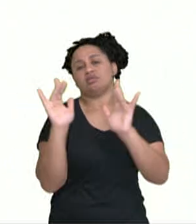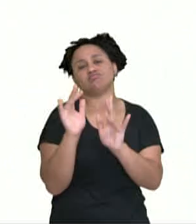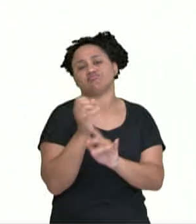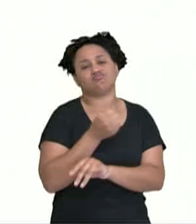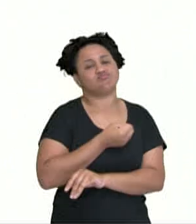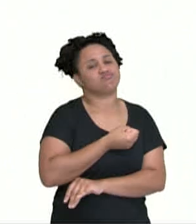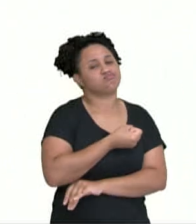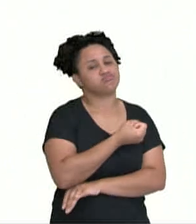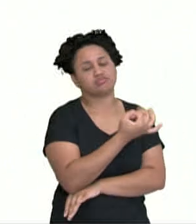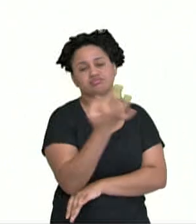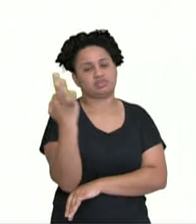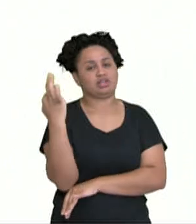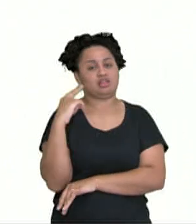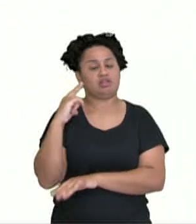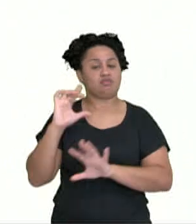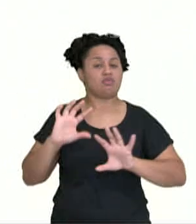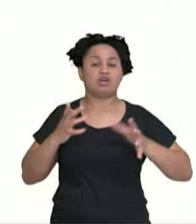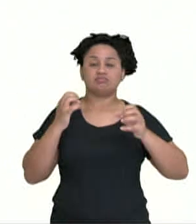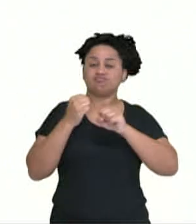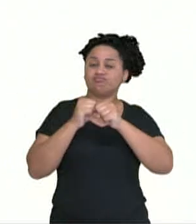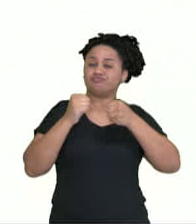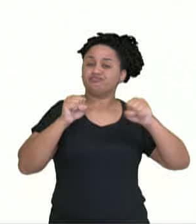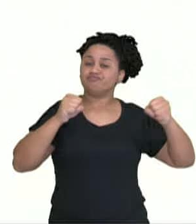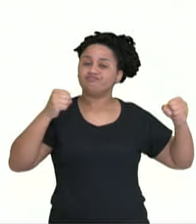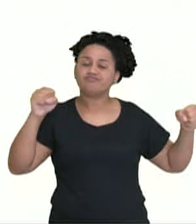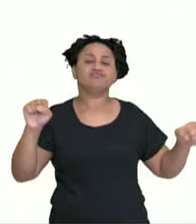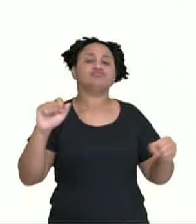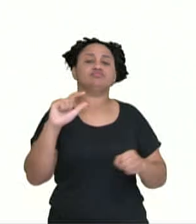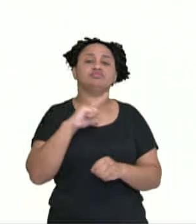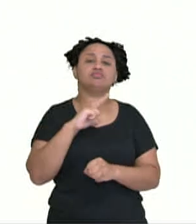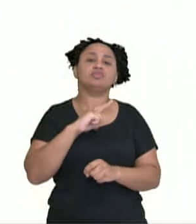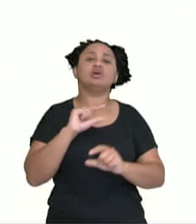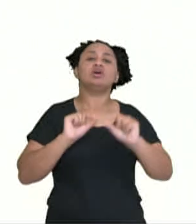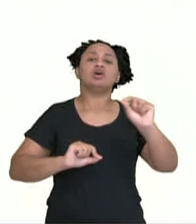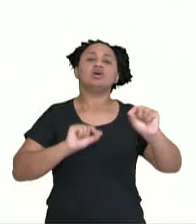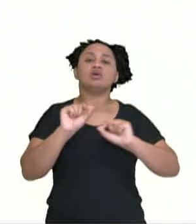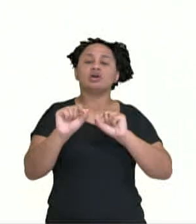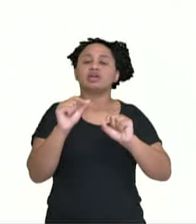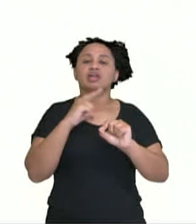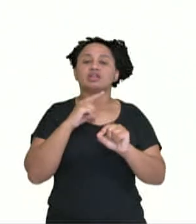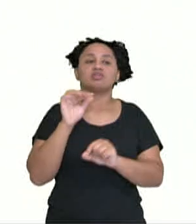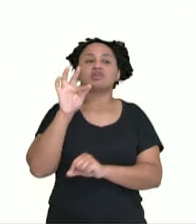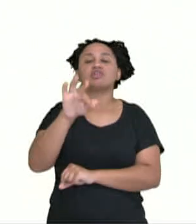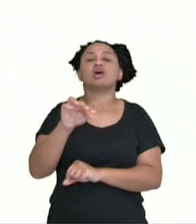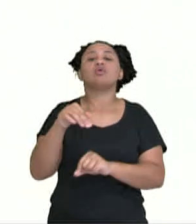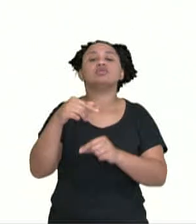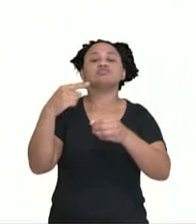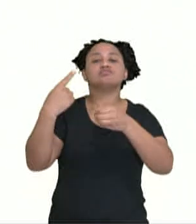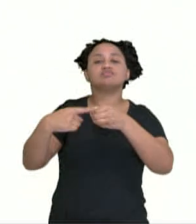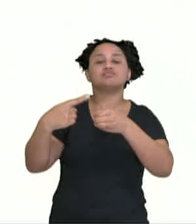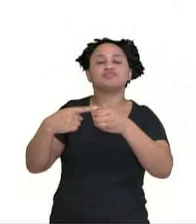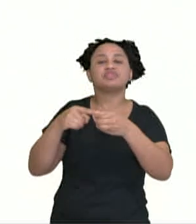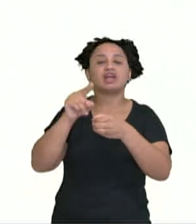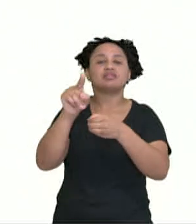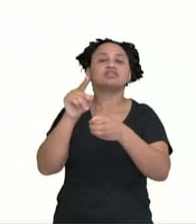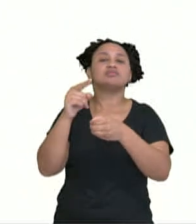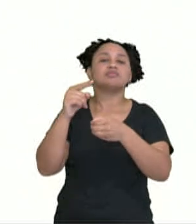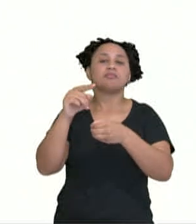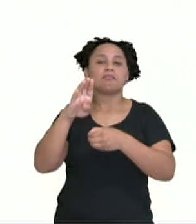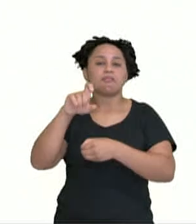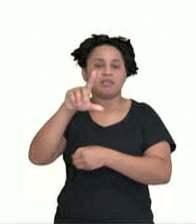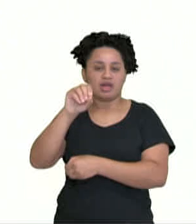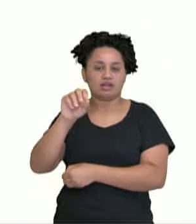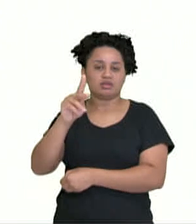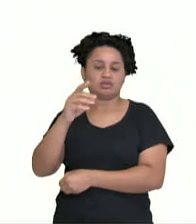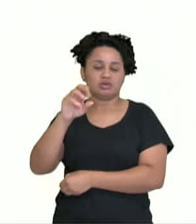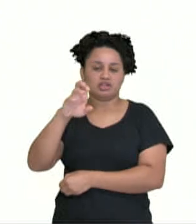muitas pessoas, foi um evento gigantesco que teve a sua final lá em Belo Horizonte, né, na capital de Minas